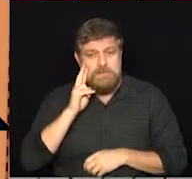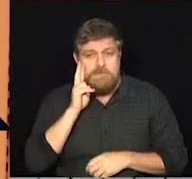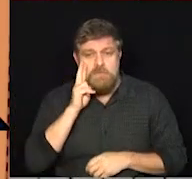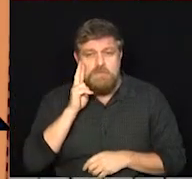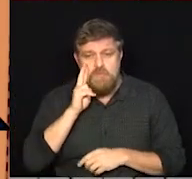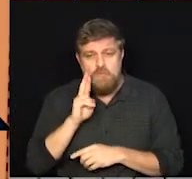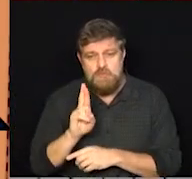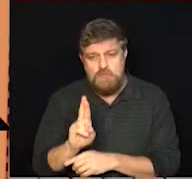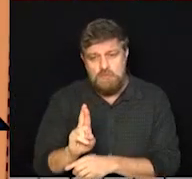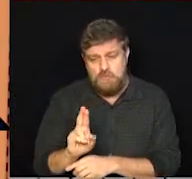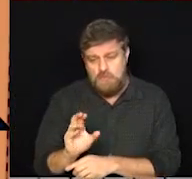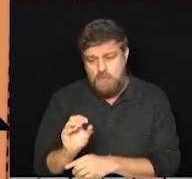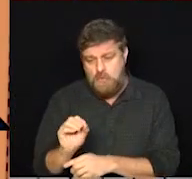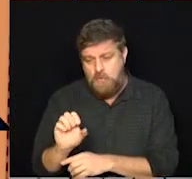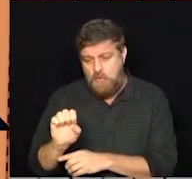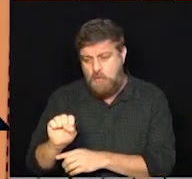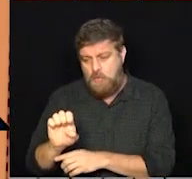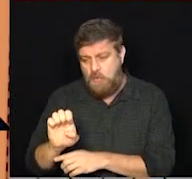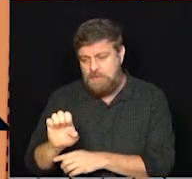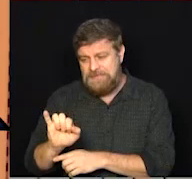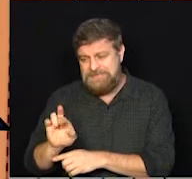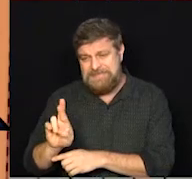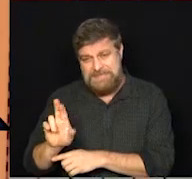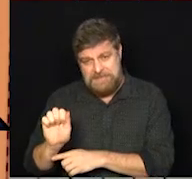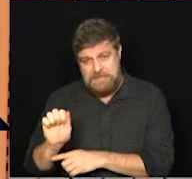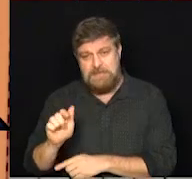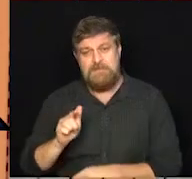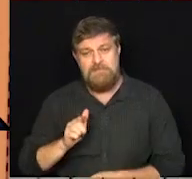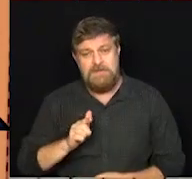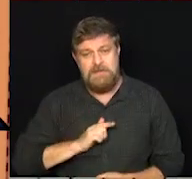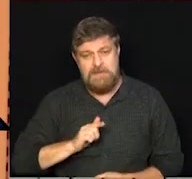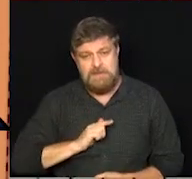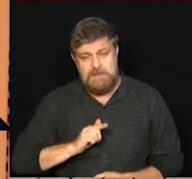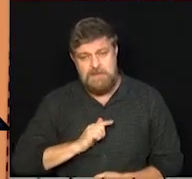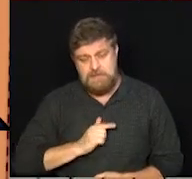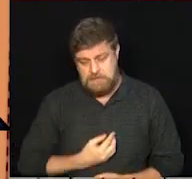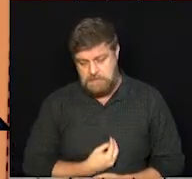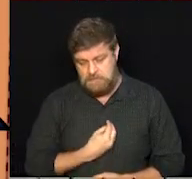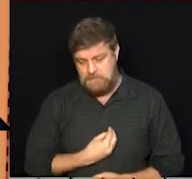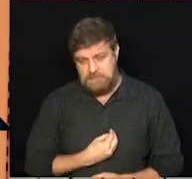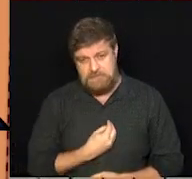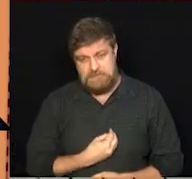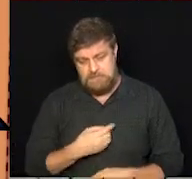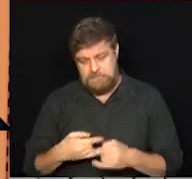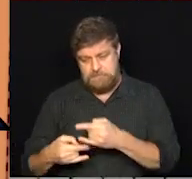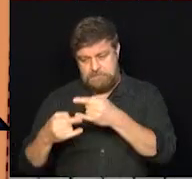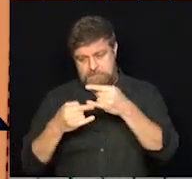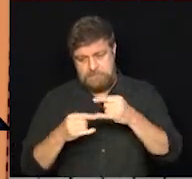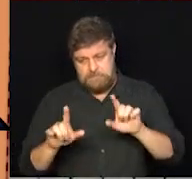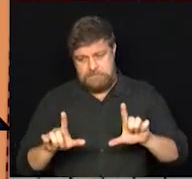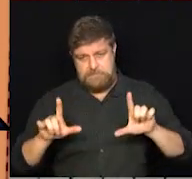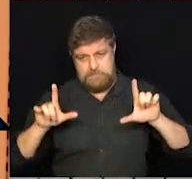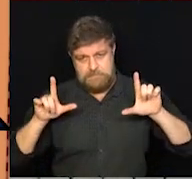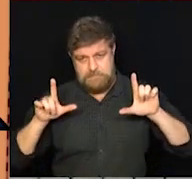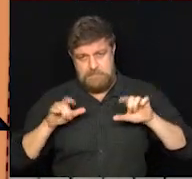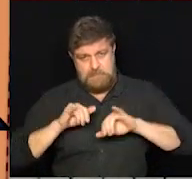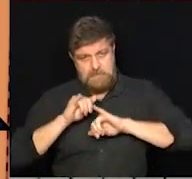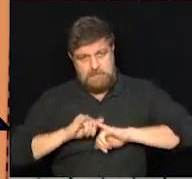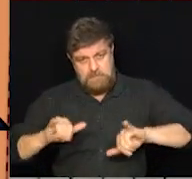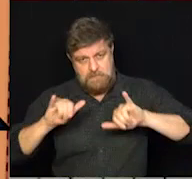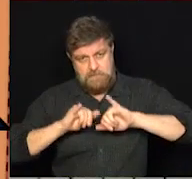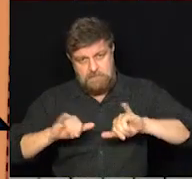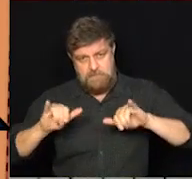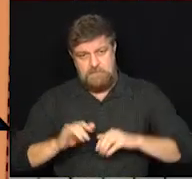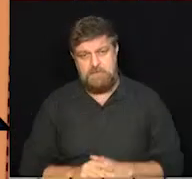região e teremos aqui a participação é daqui a pouco eu vou anunciar participação